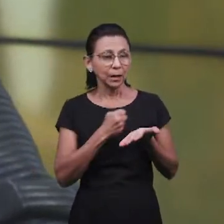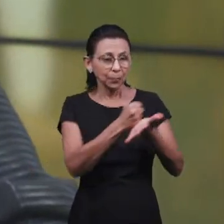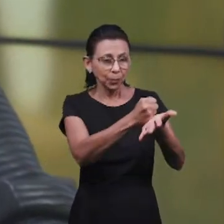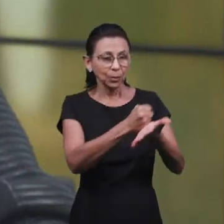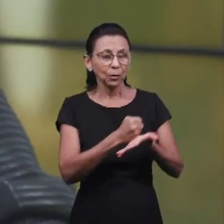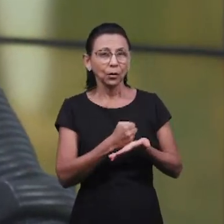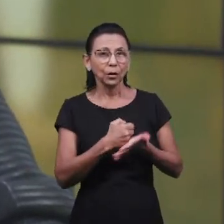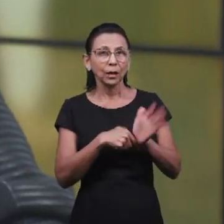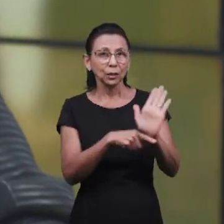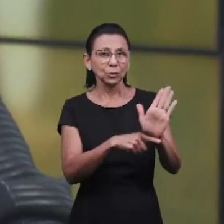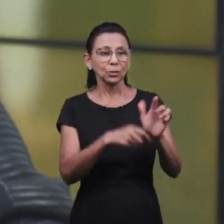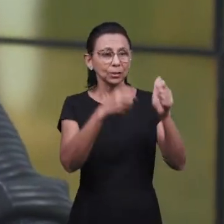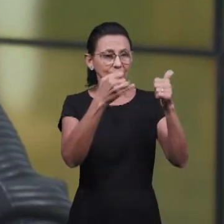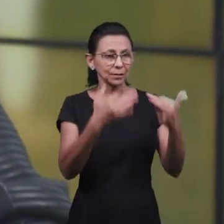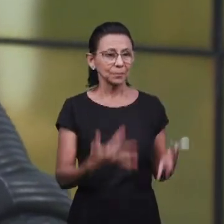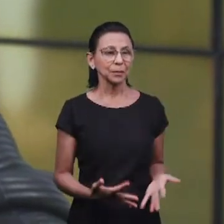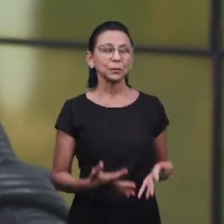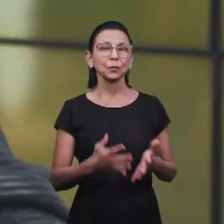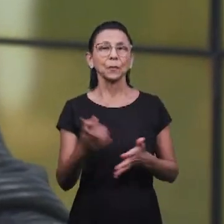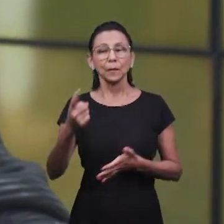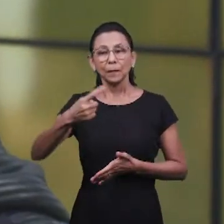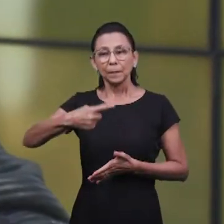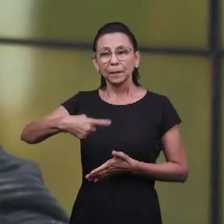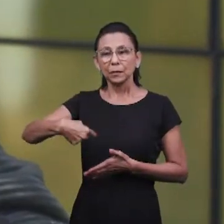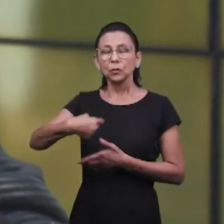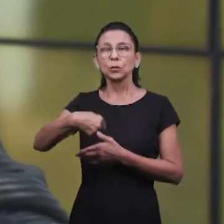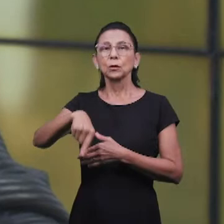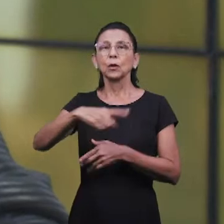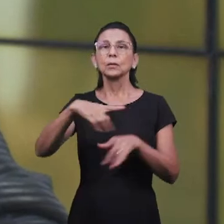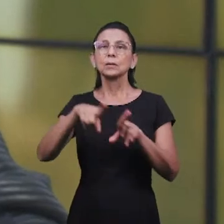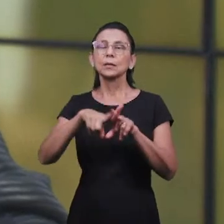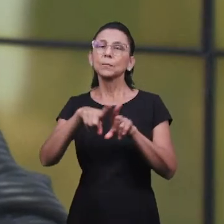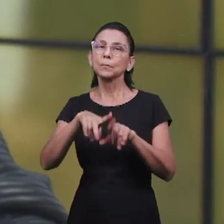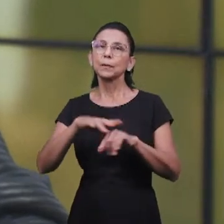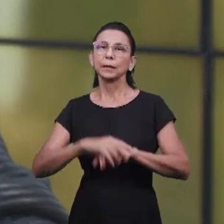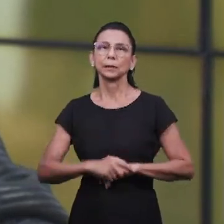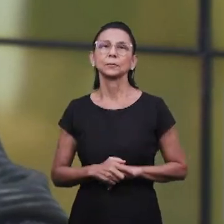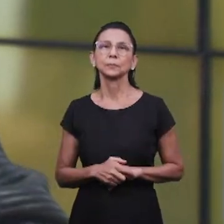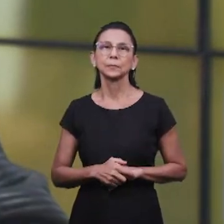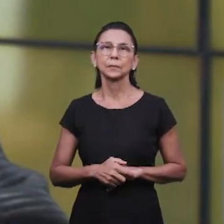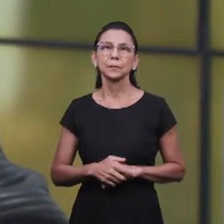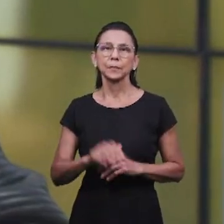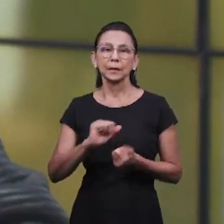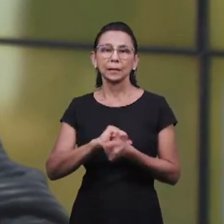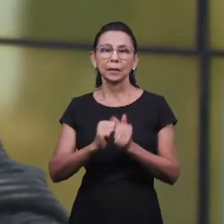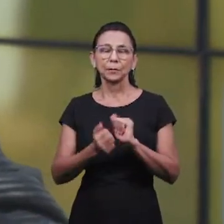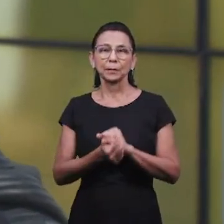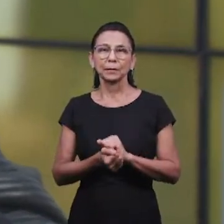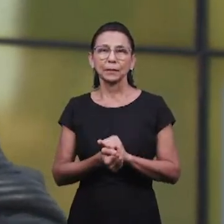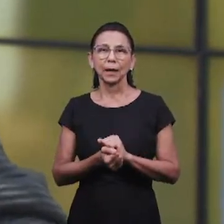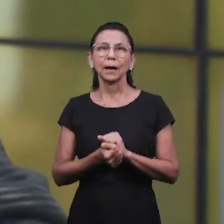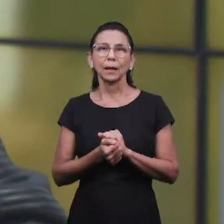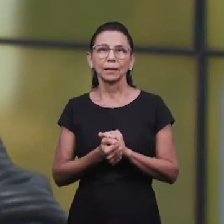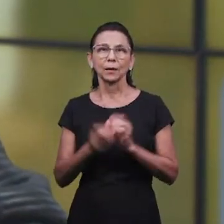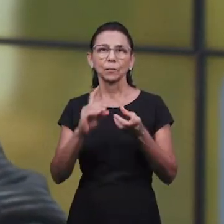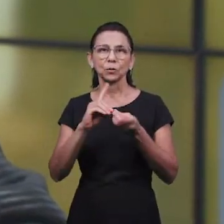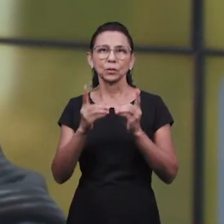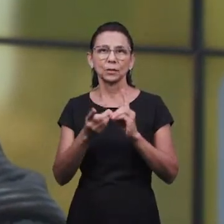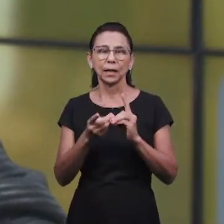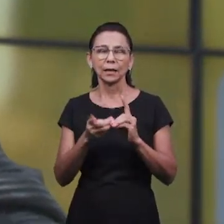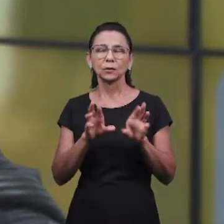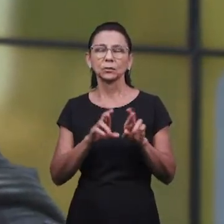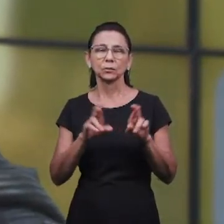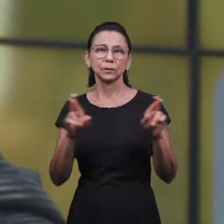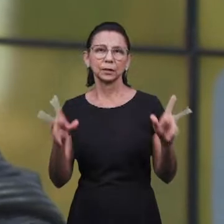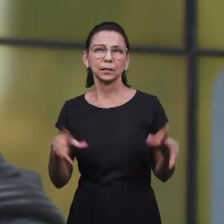temos desenvolvido nas aulas adaptadas, na EBD, é uma linguagem diferente. A revelação é a